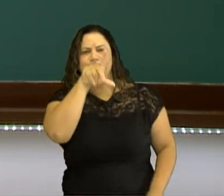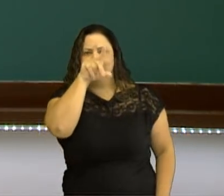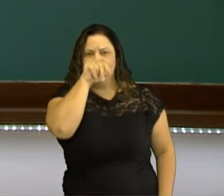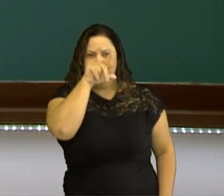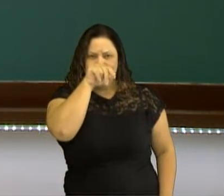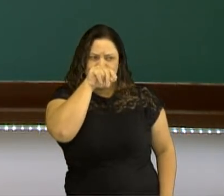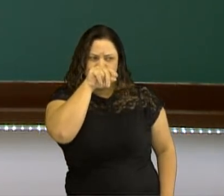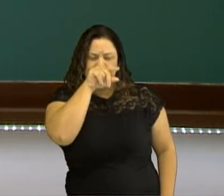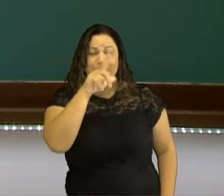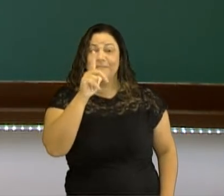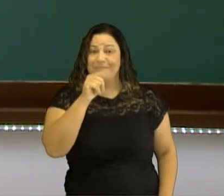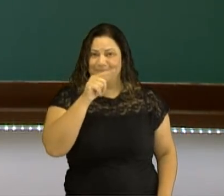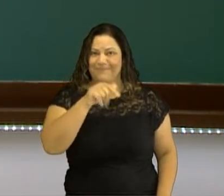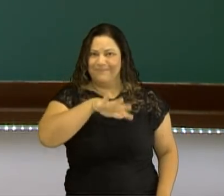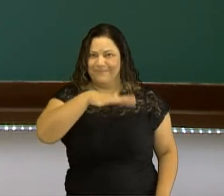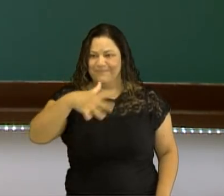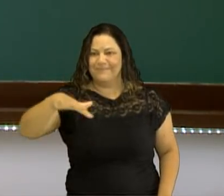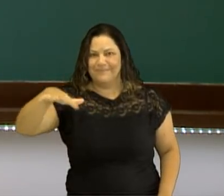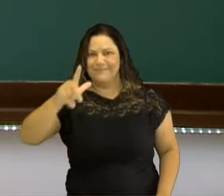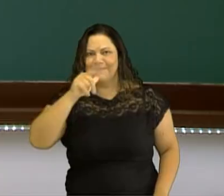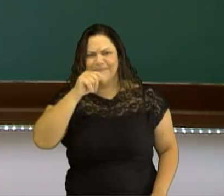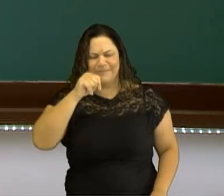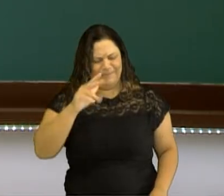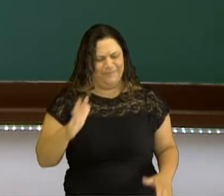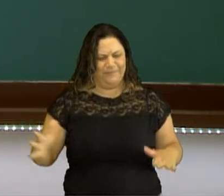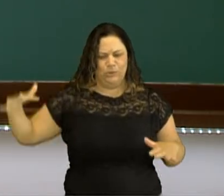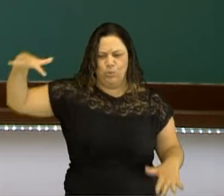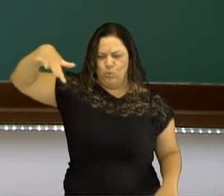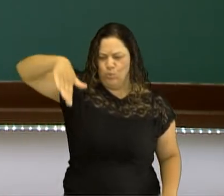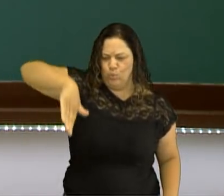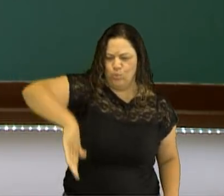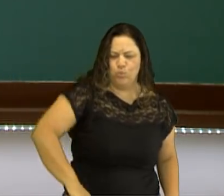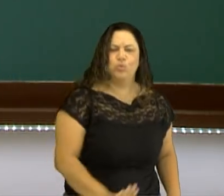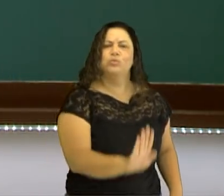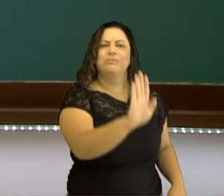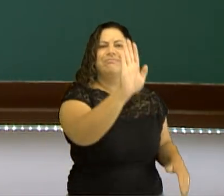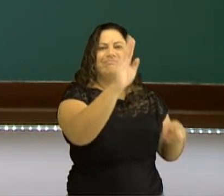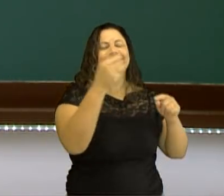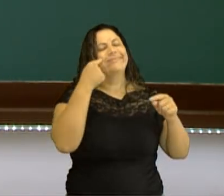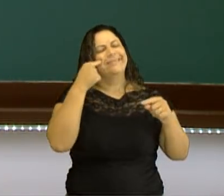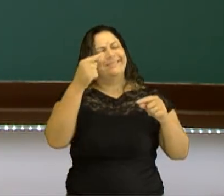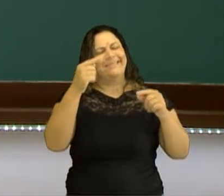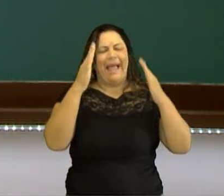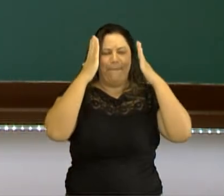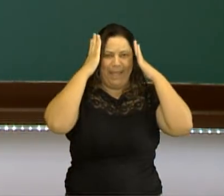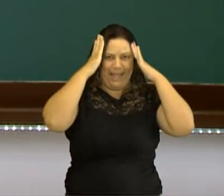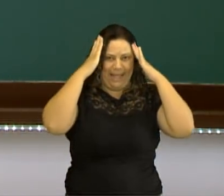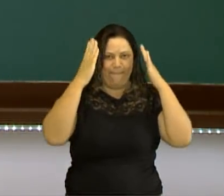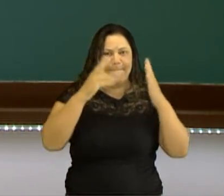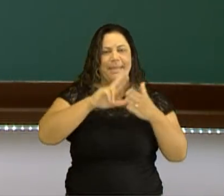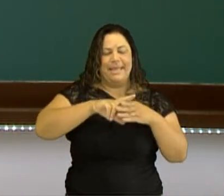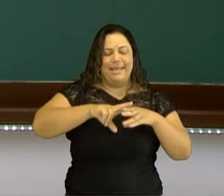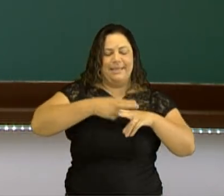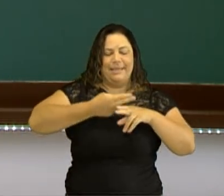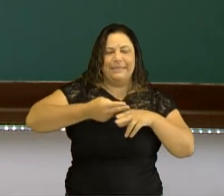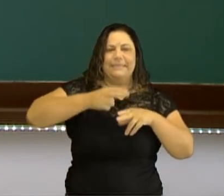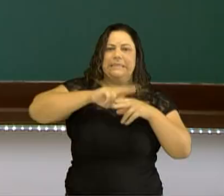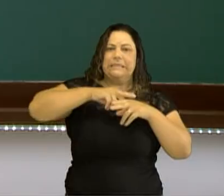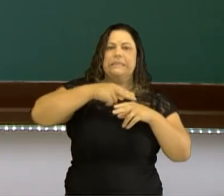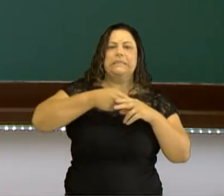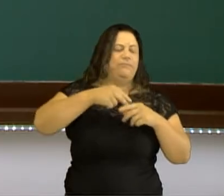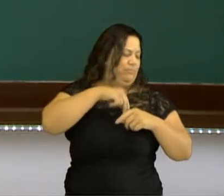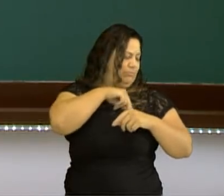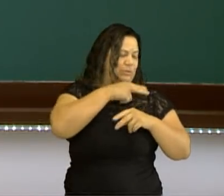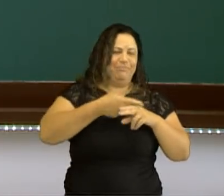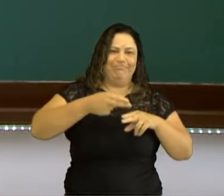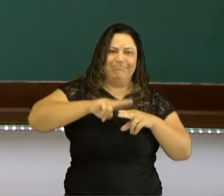aquática, que elas estão sempre passando a cabeça, esfregando a sua cabeça, o seu bico, no pescoço,